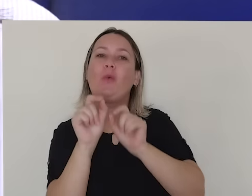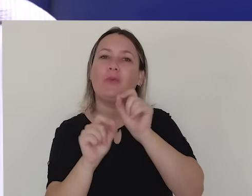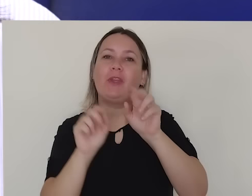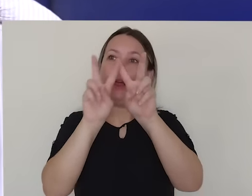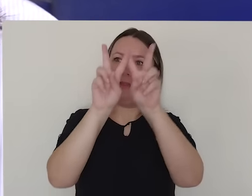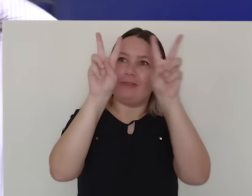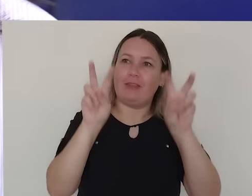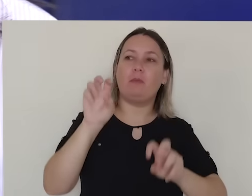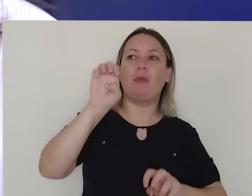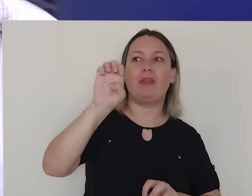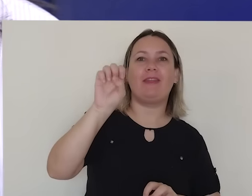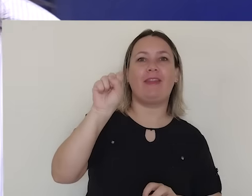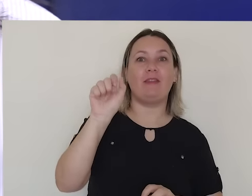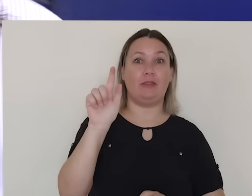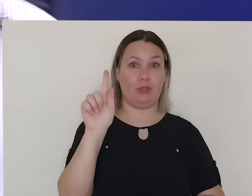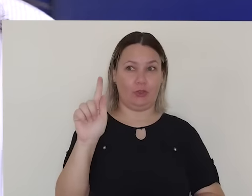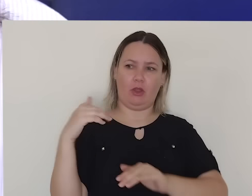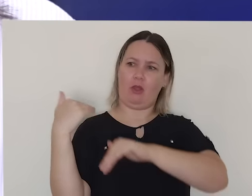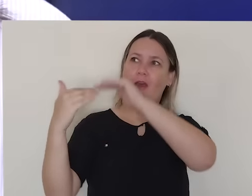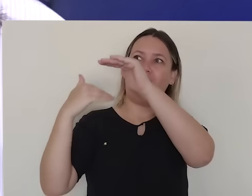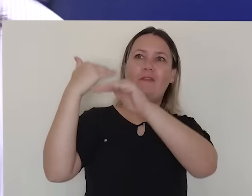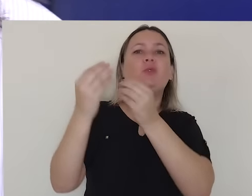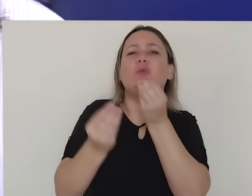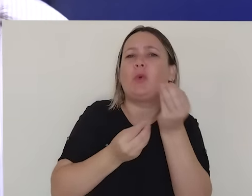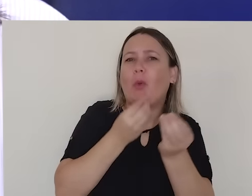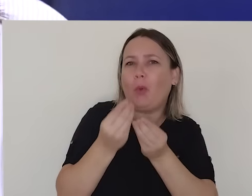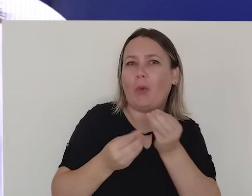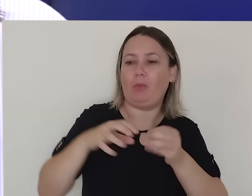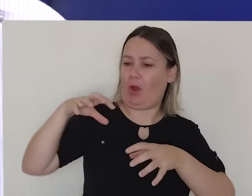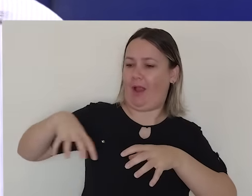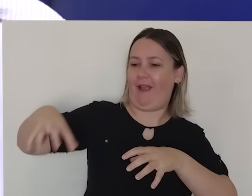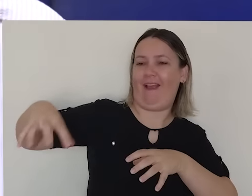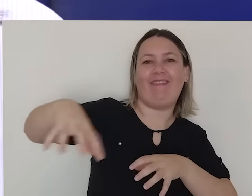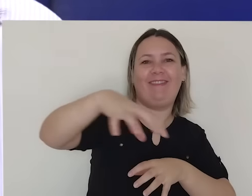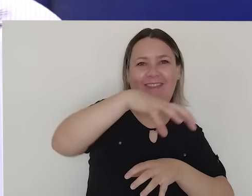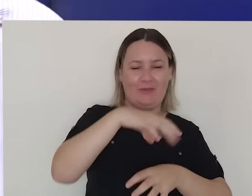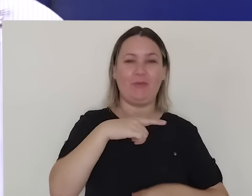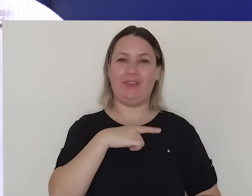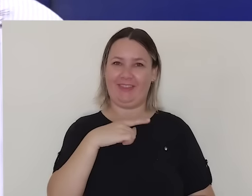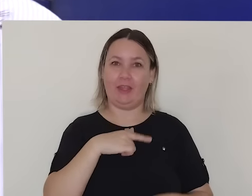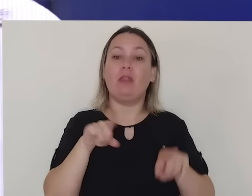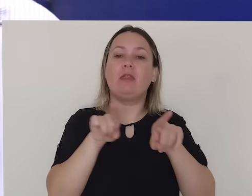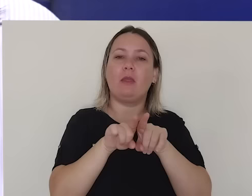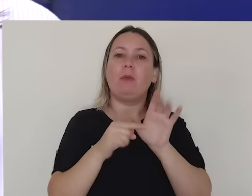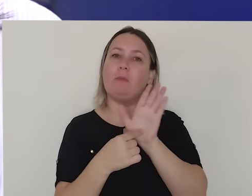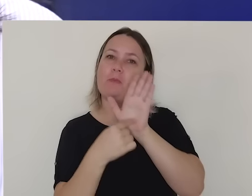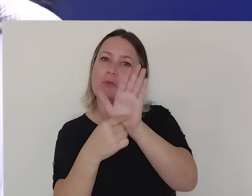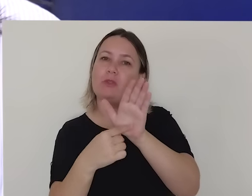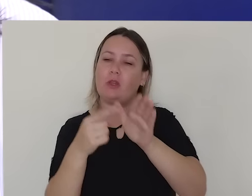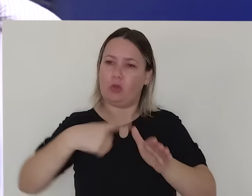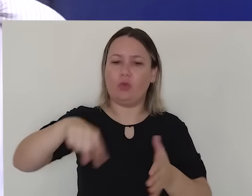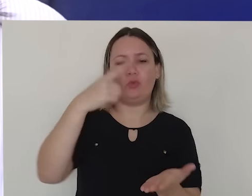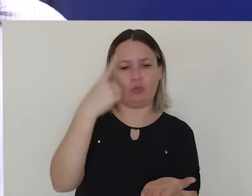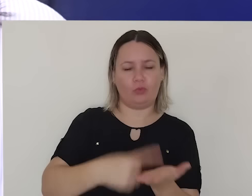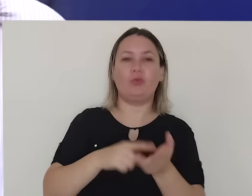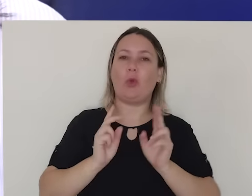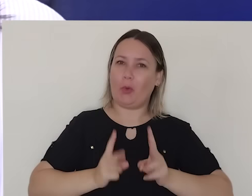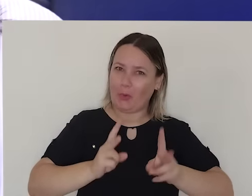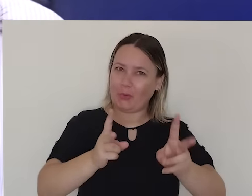isg em cada uma das nossas unidades reforçando o nosso compromisso sustentabilidade nós completamos neste